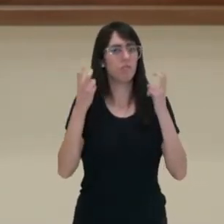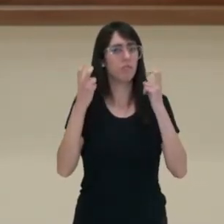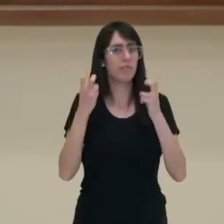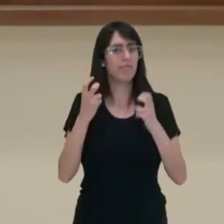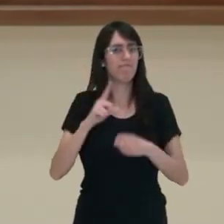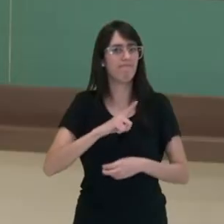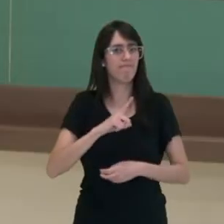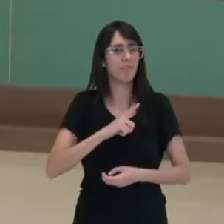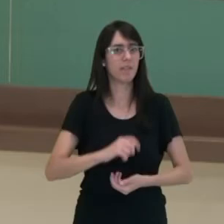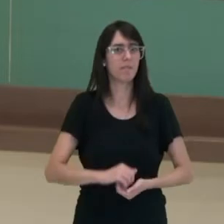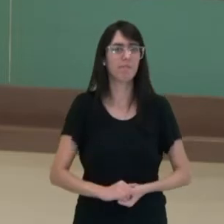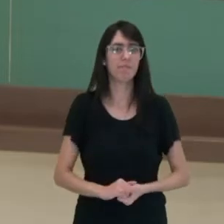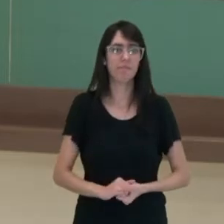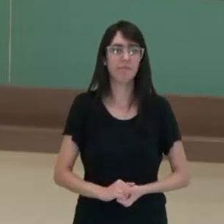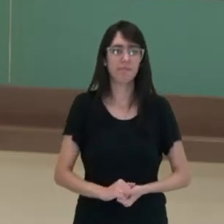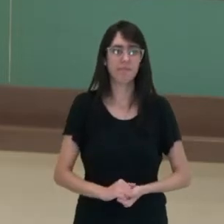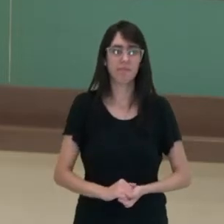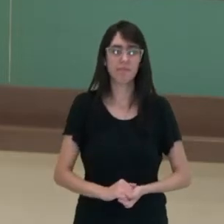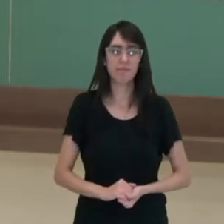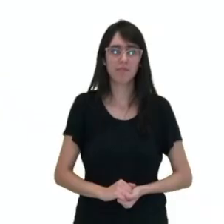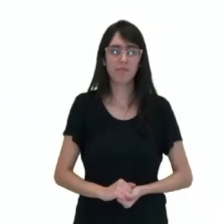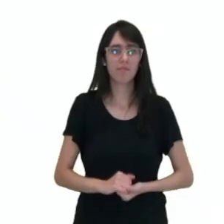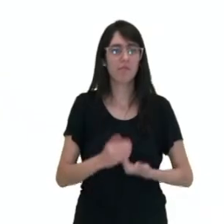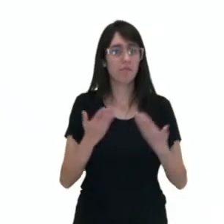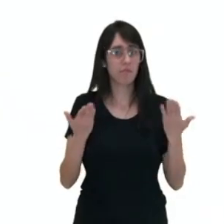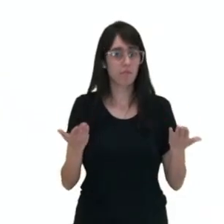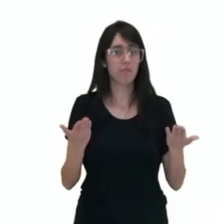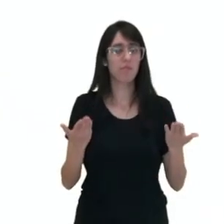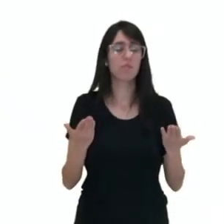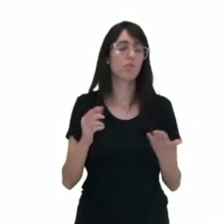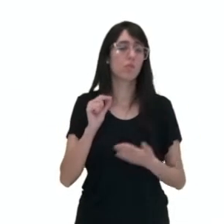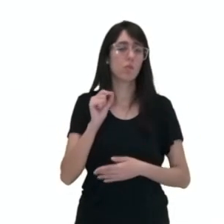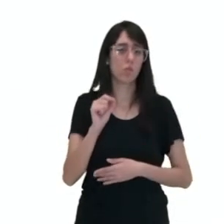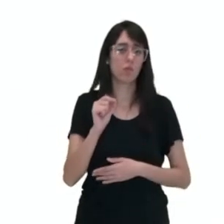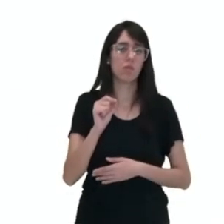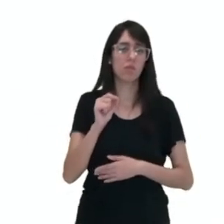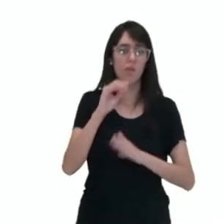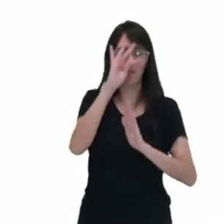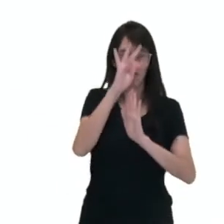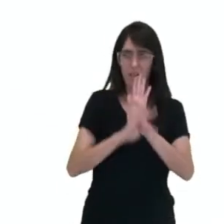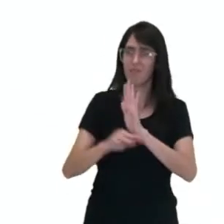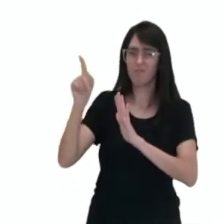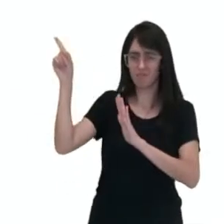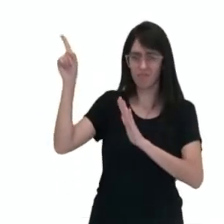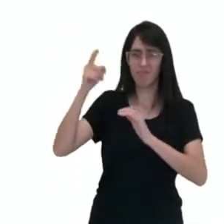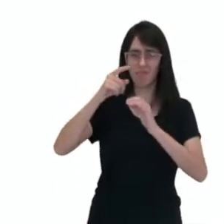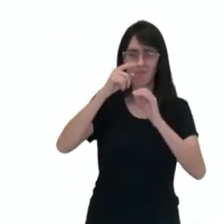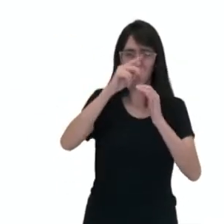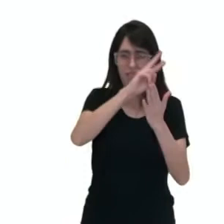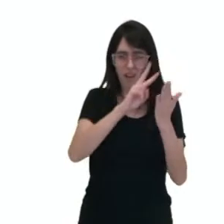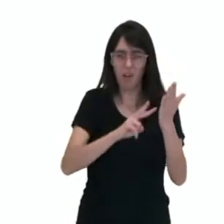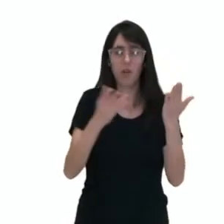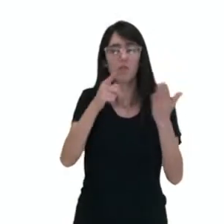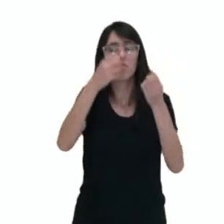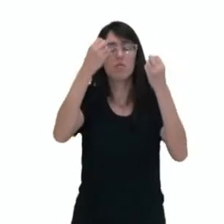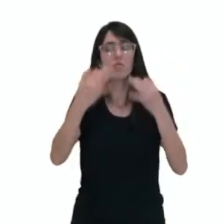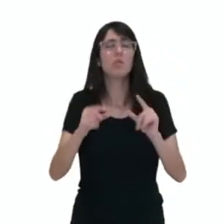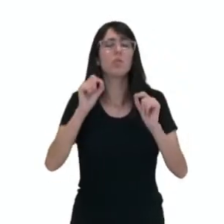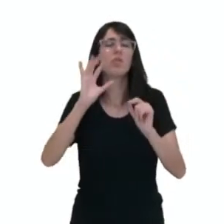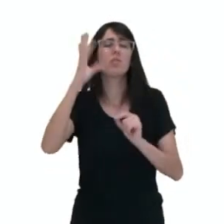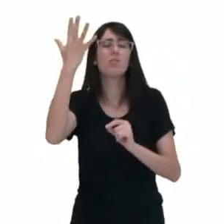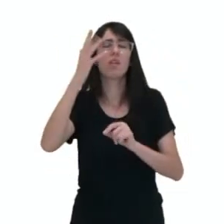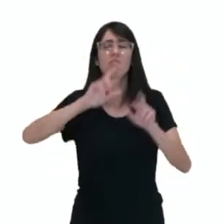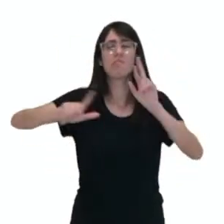presente. A proposta aqui é a seguinte: a partir desse trecho, identifique os fatores que geram as